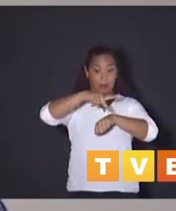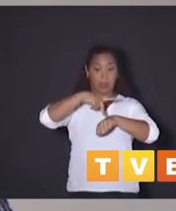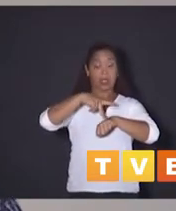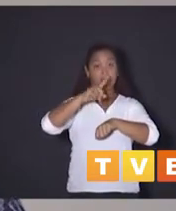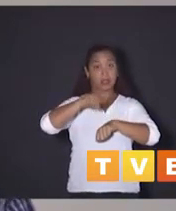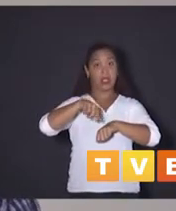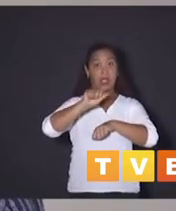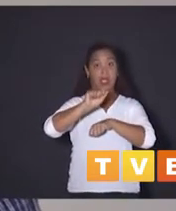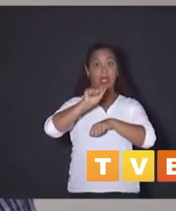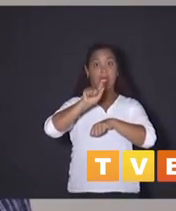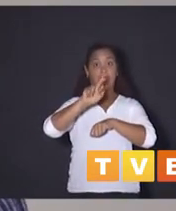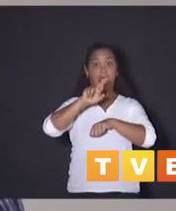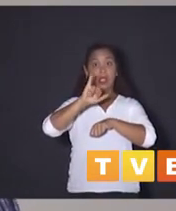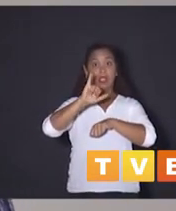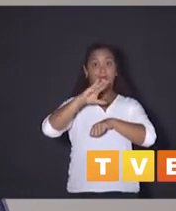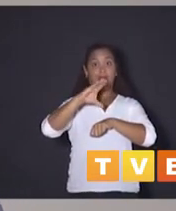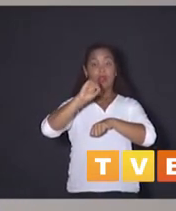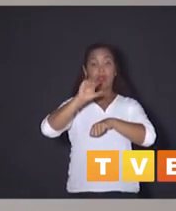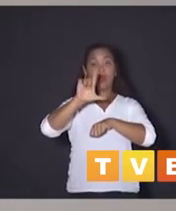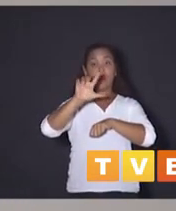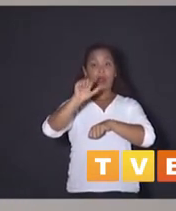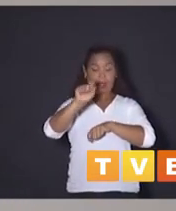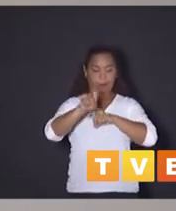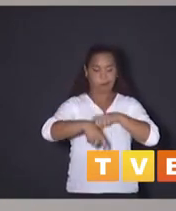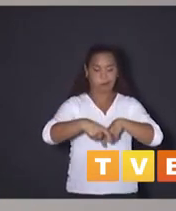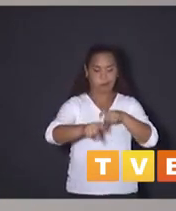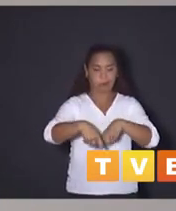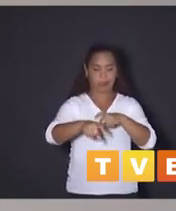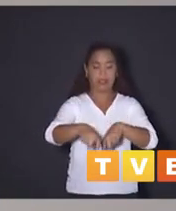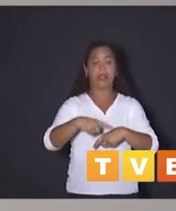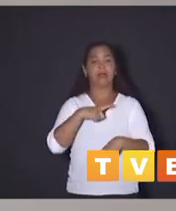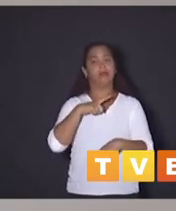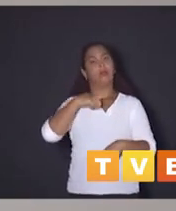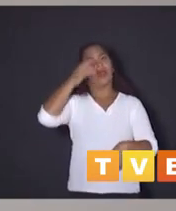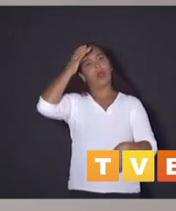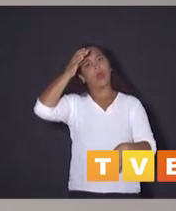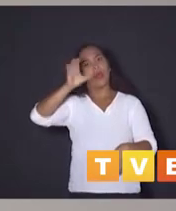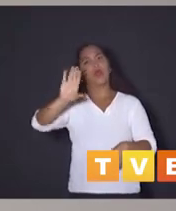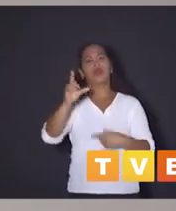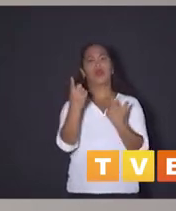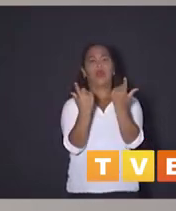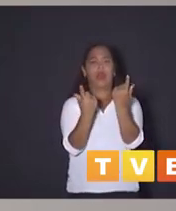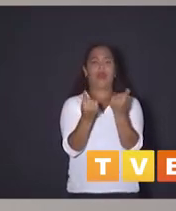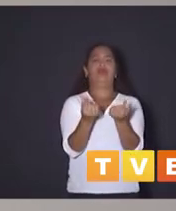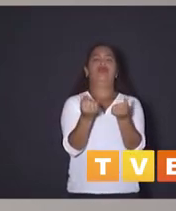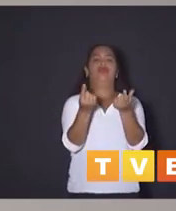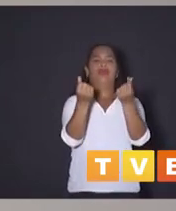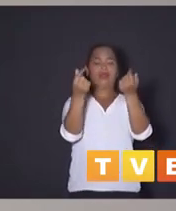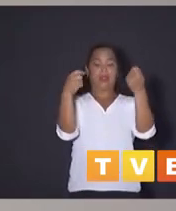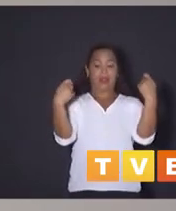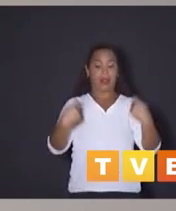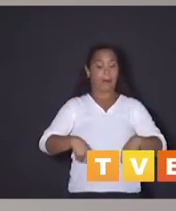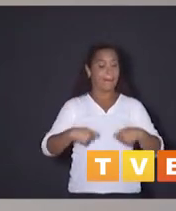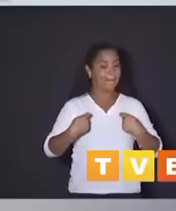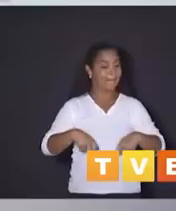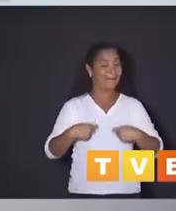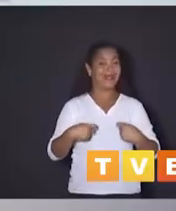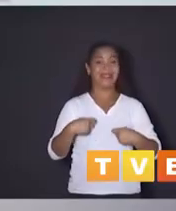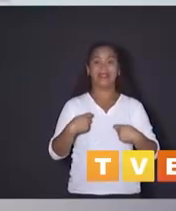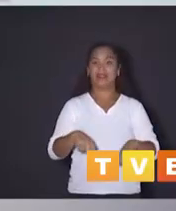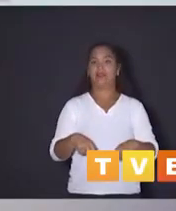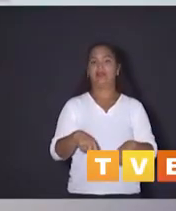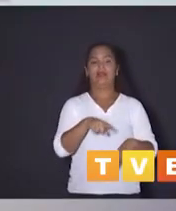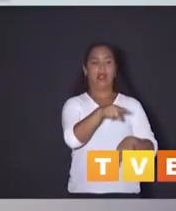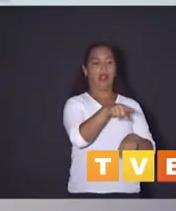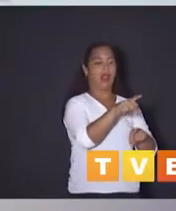vivemos um estado essencialmente agrícola então ou seja a nossa cultura nossa economia depende muito daquilo que é produzido no